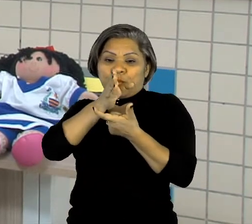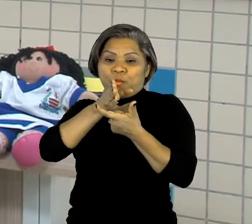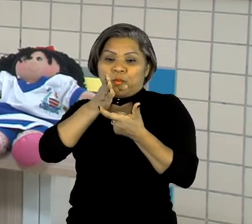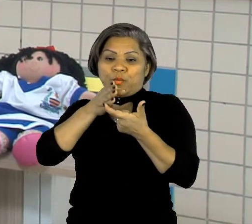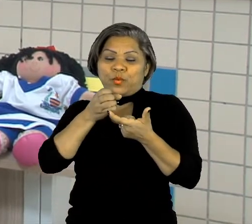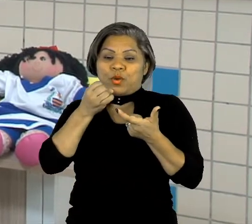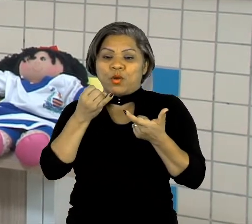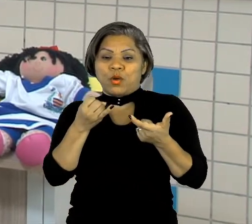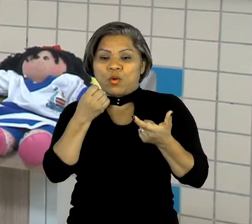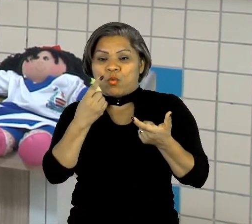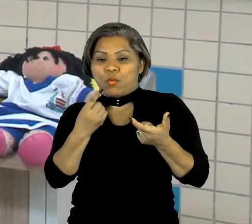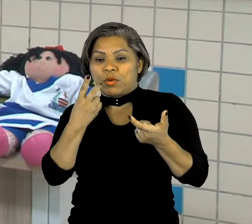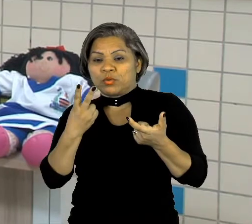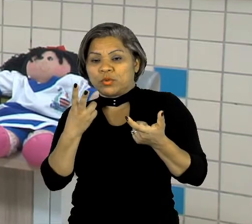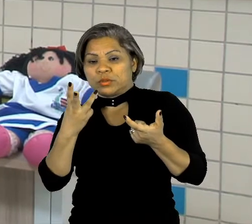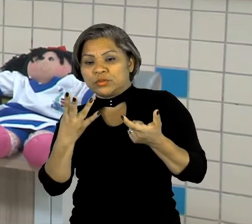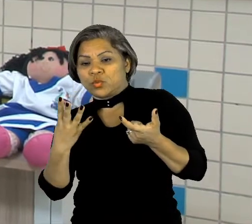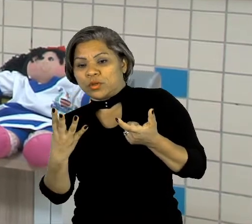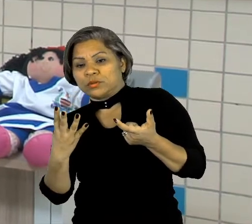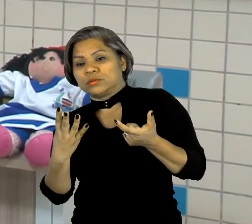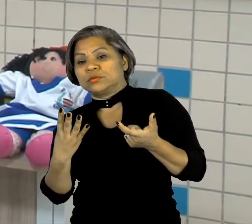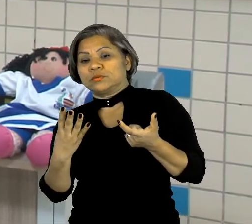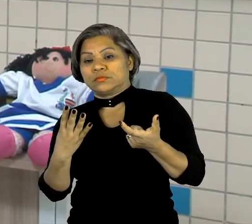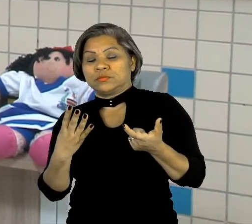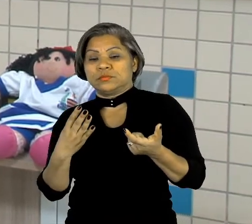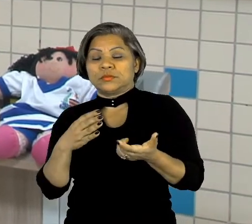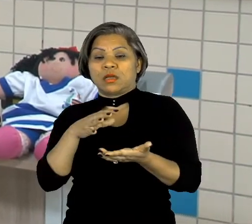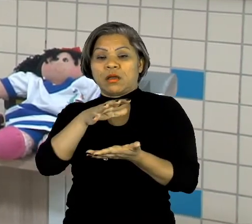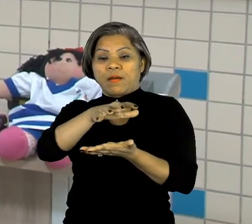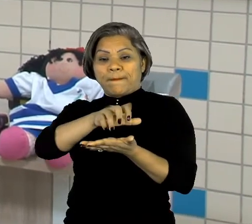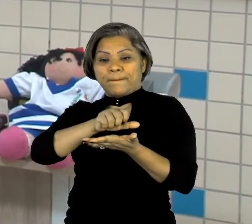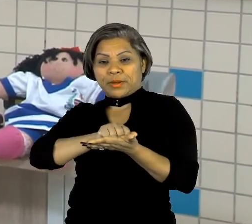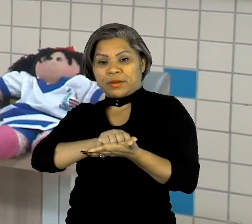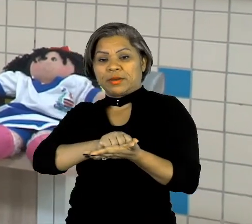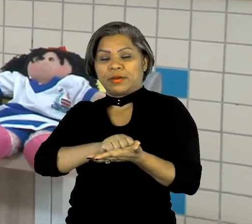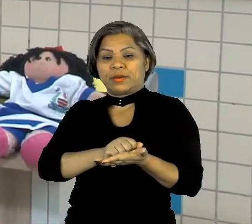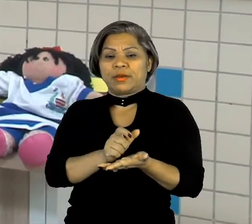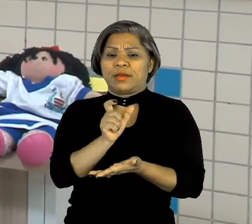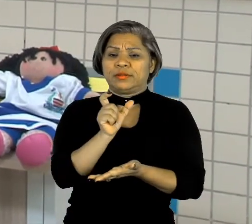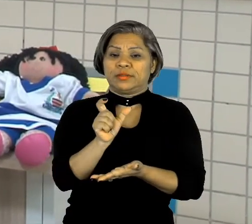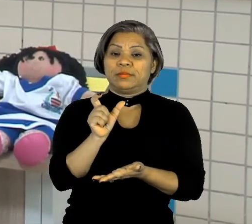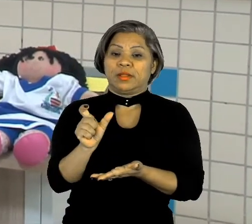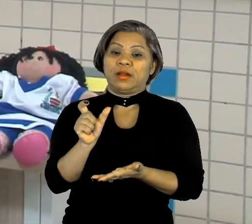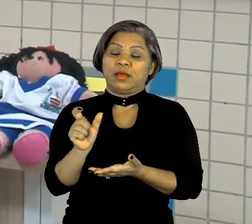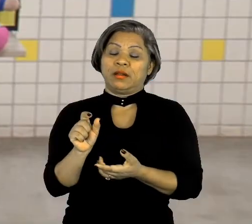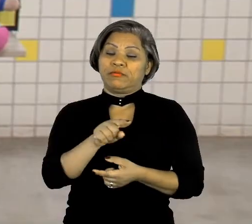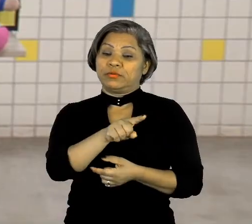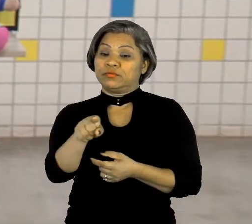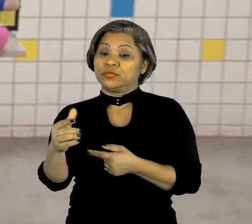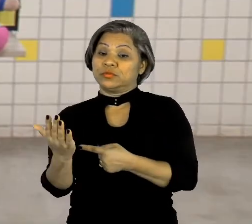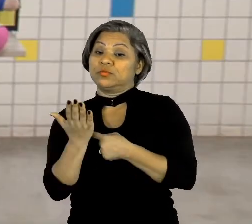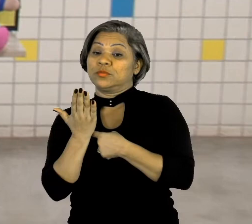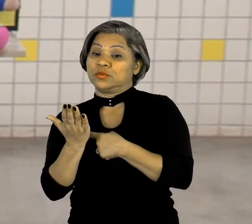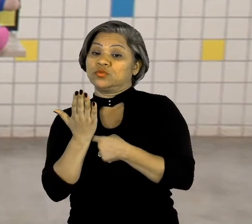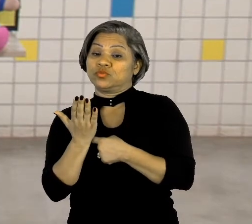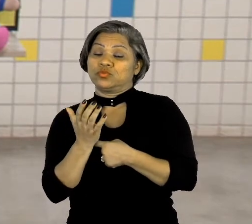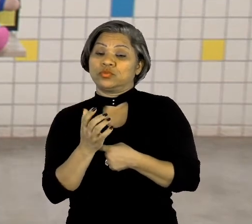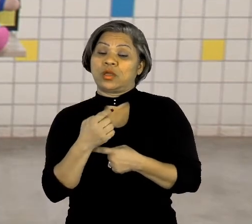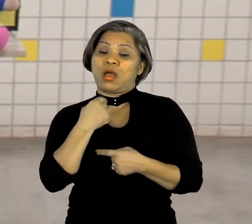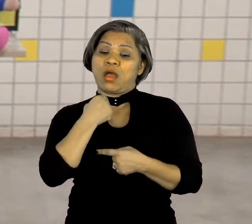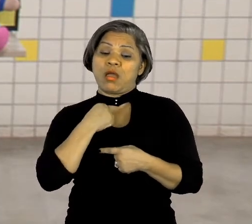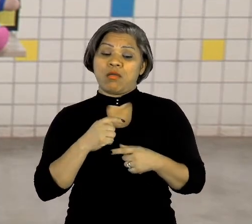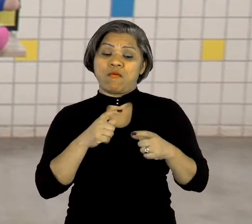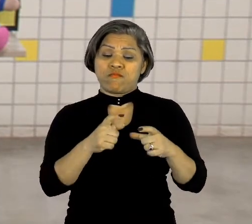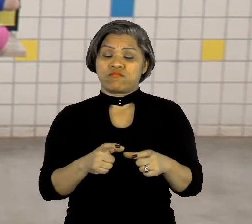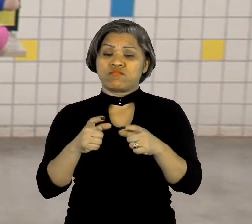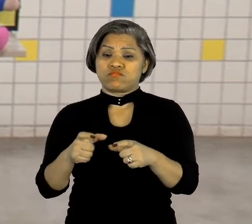certo? Nós vamos pegar essas palavras e vocês vão me ajudar aonde eu vou colocar, certo?